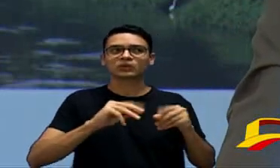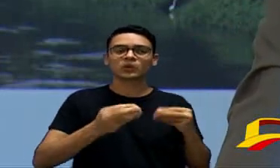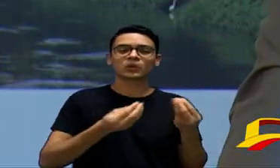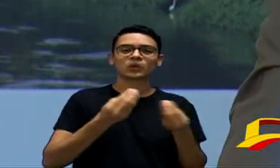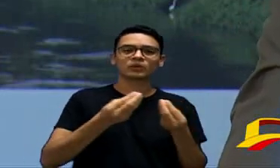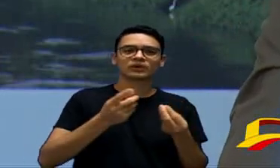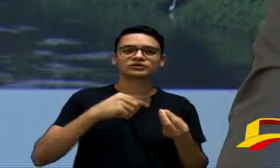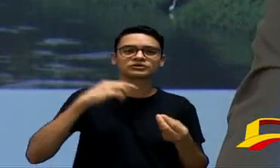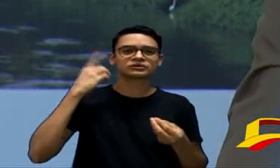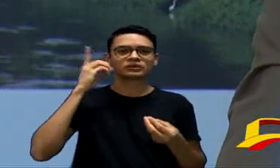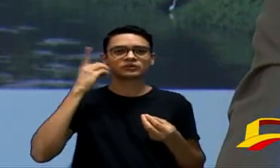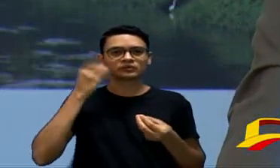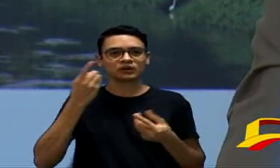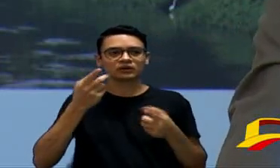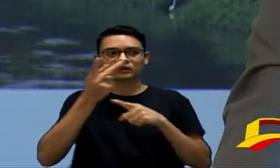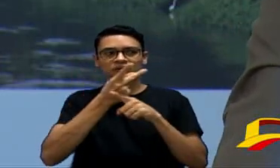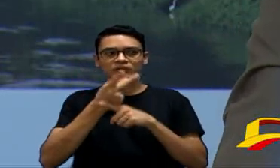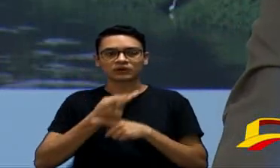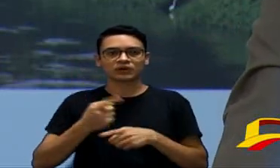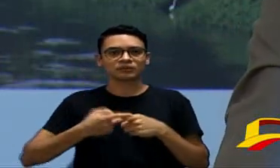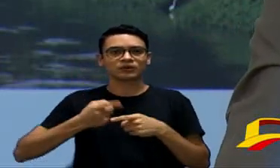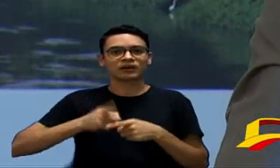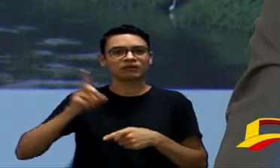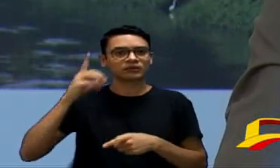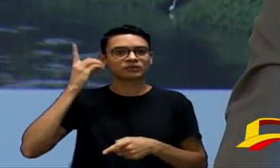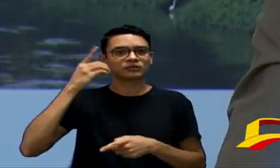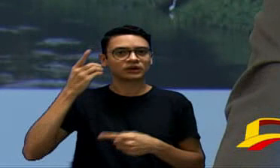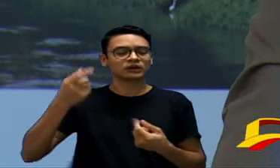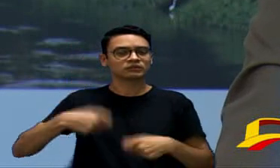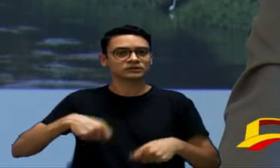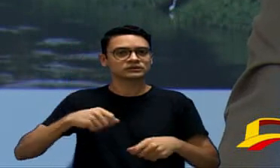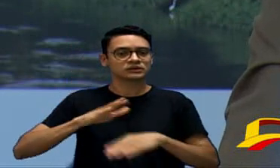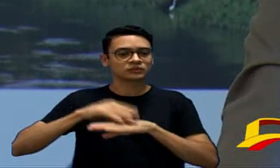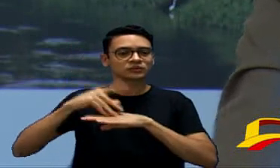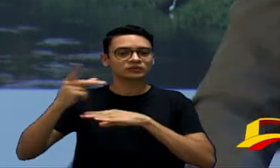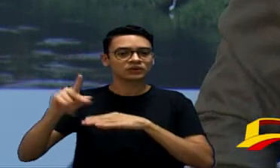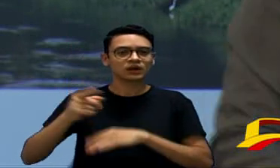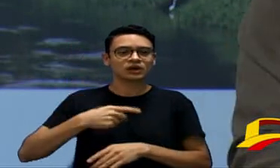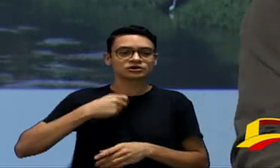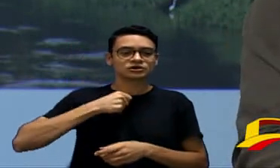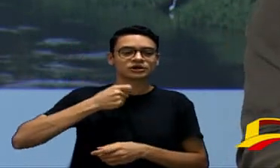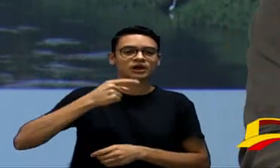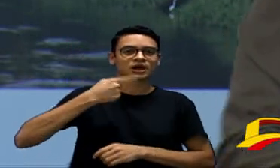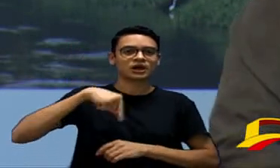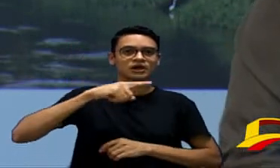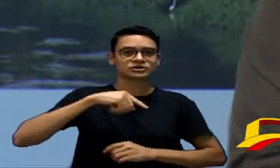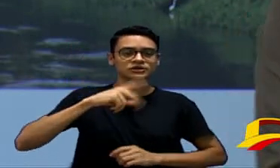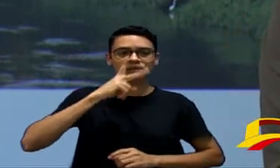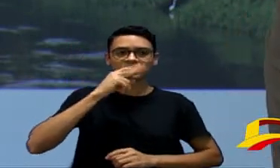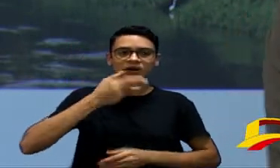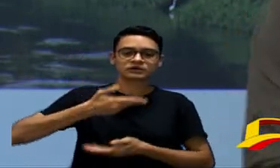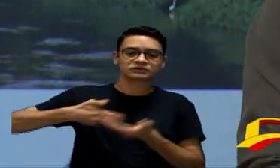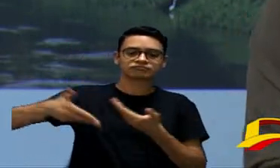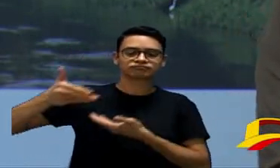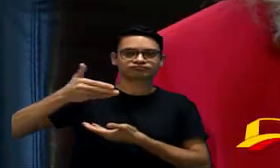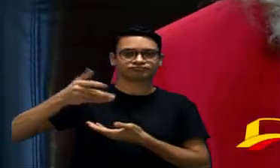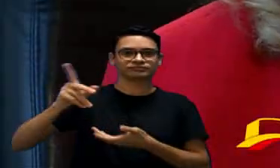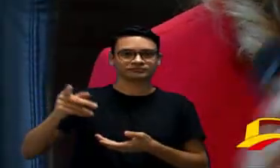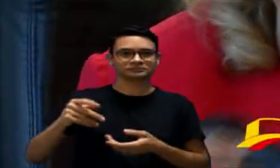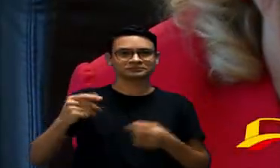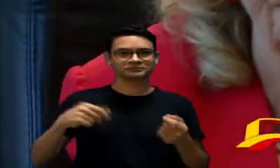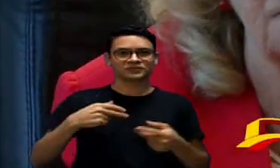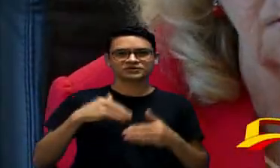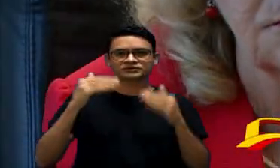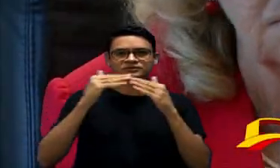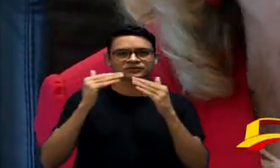até de deputado, porque quem teria que estar correndo com isso era deputado também. Agora, a gente tem que suprir buracos do governo do Estado. Estamos falando a mesma